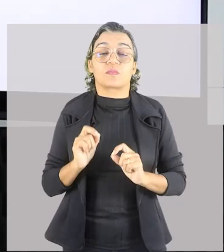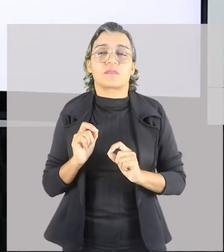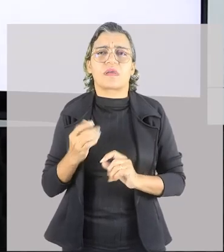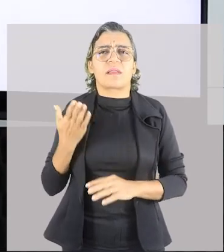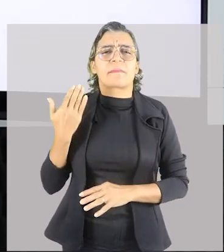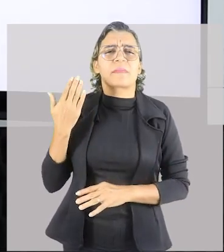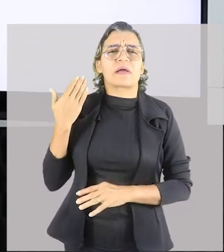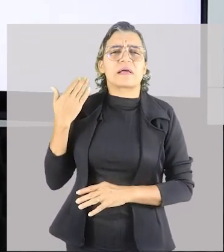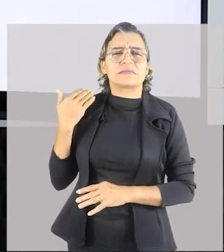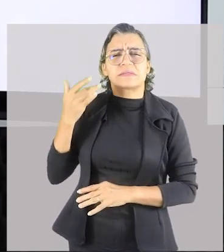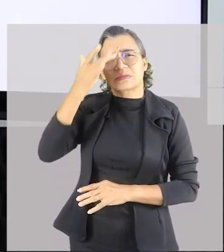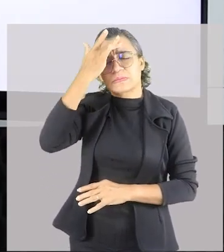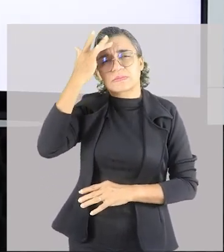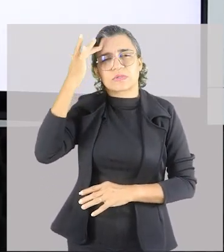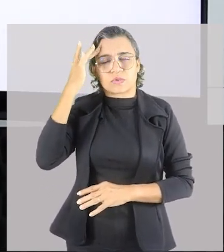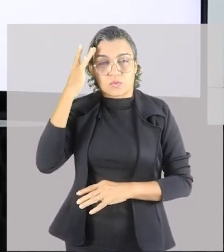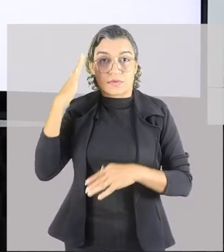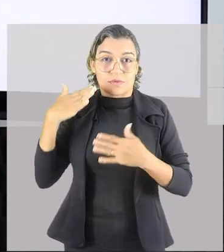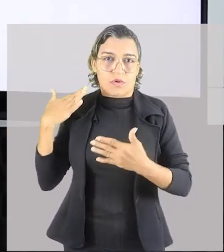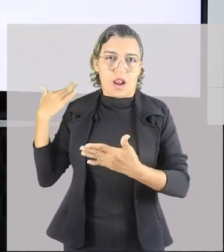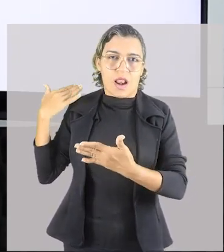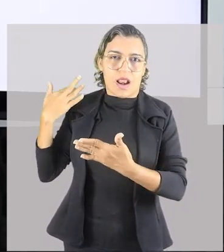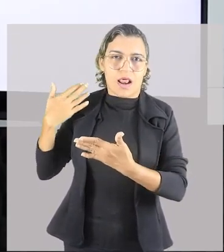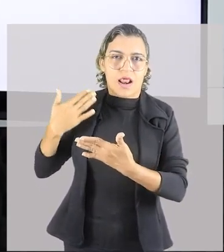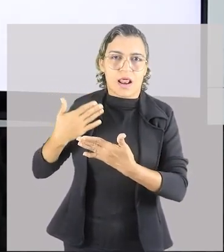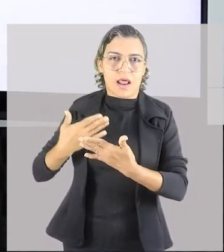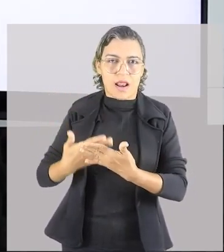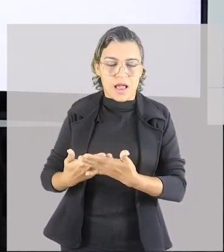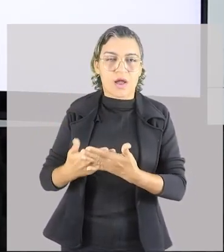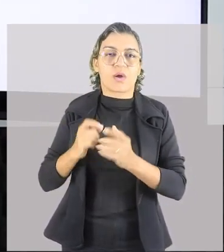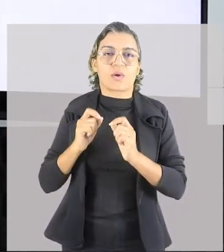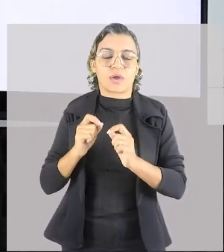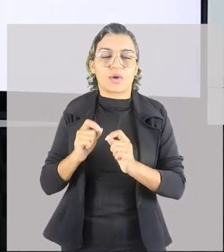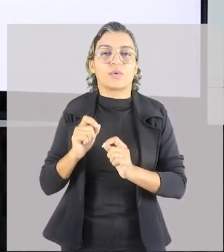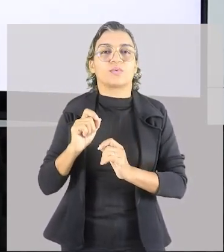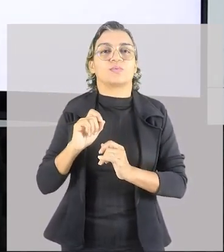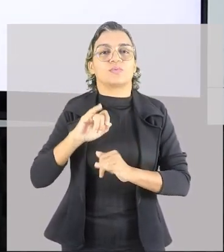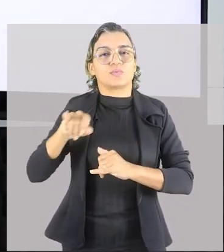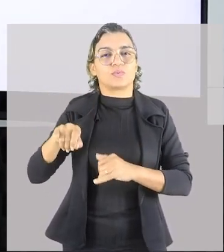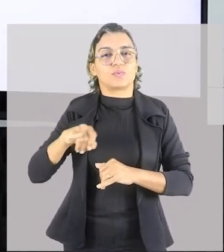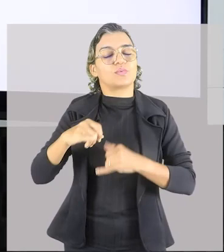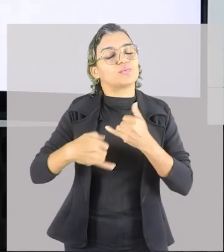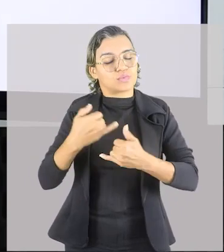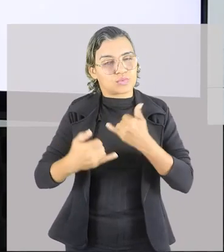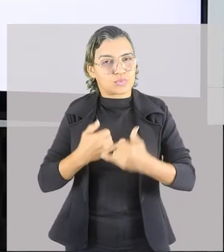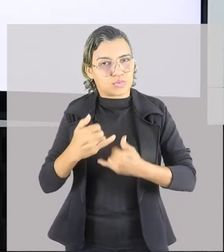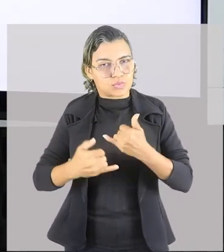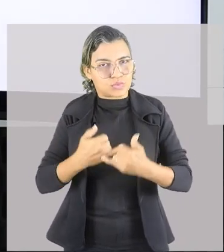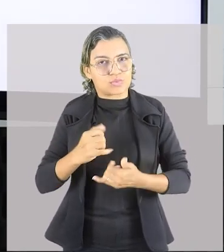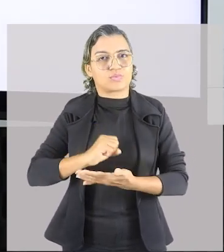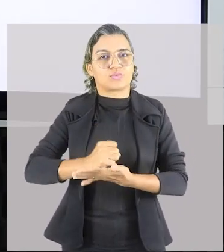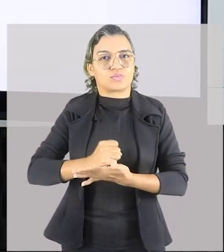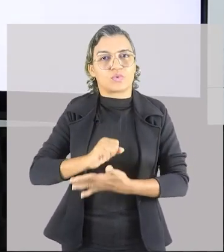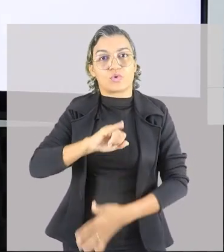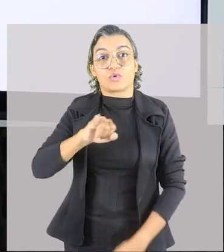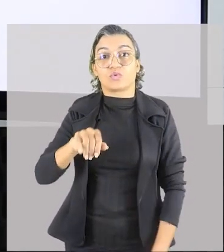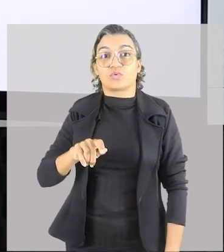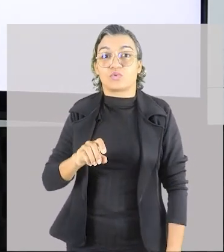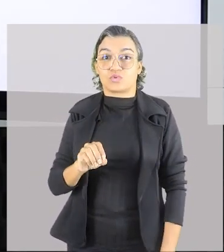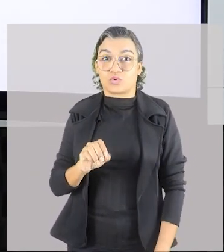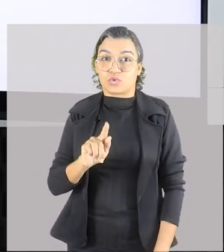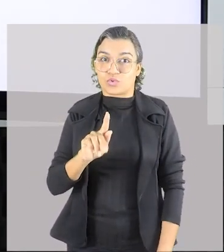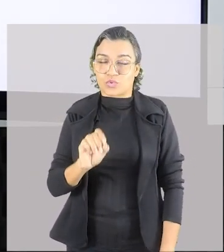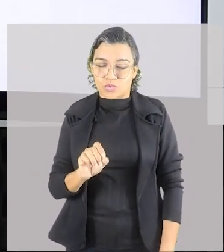os primórdios, o jogo ele se faz presente na vida do ser humano, em todas as